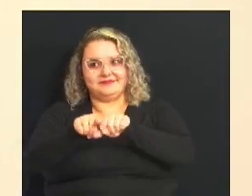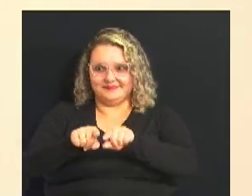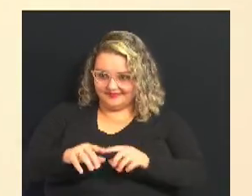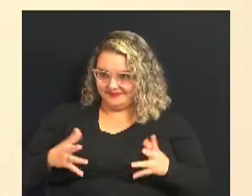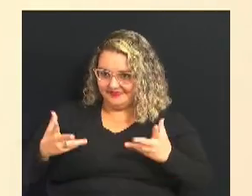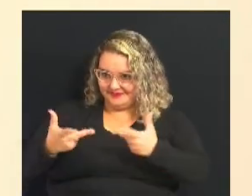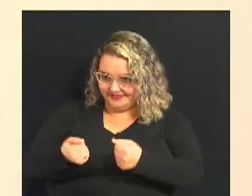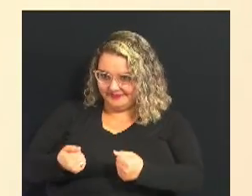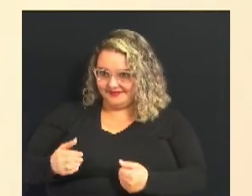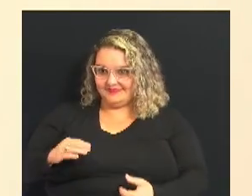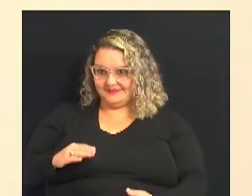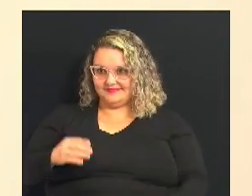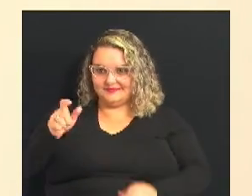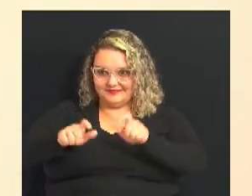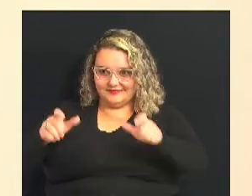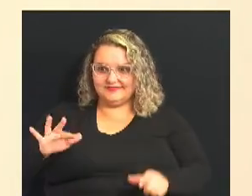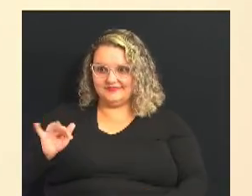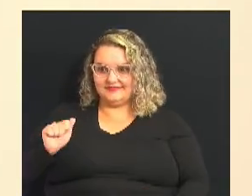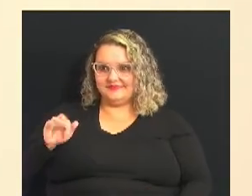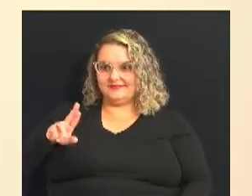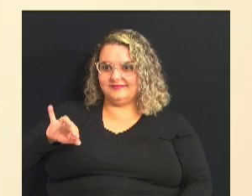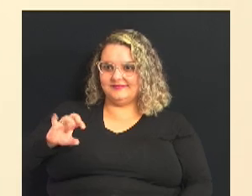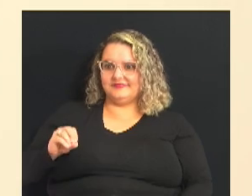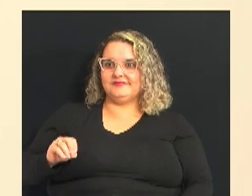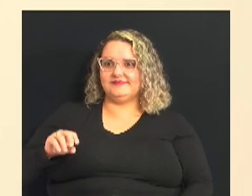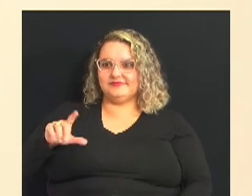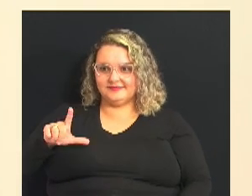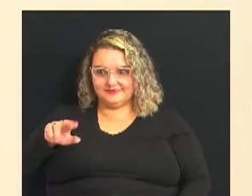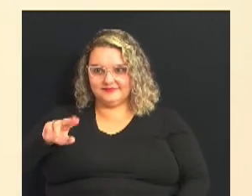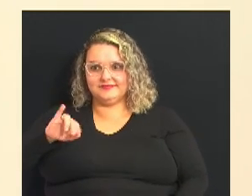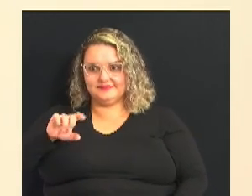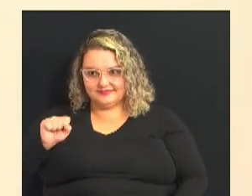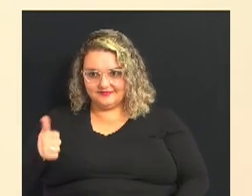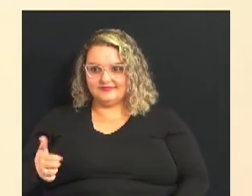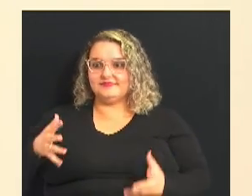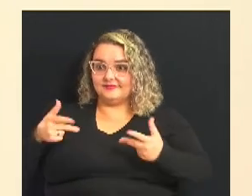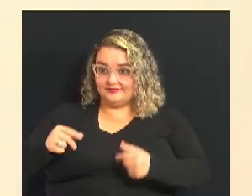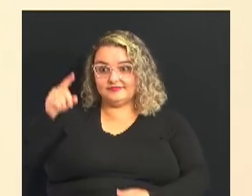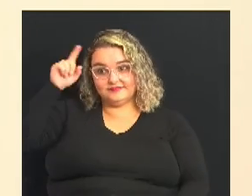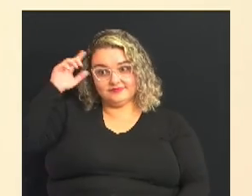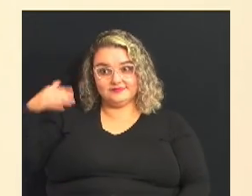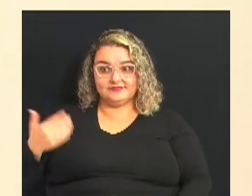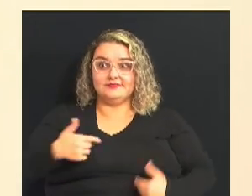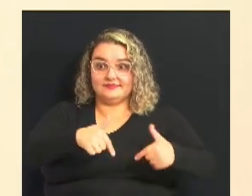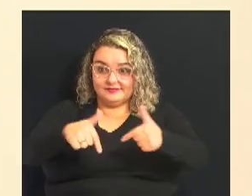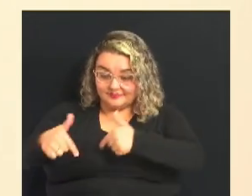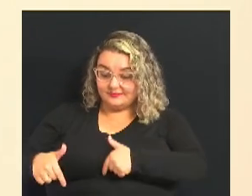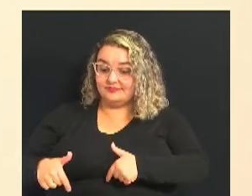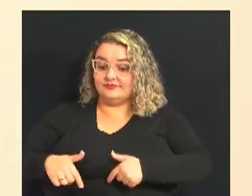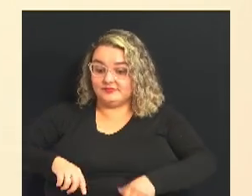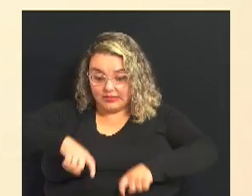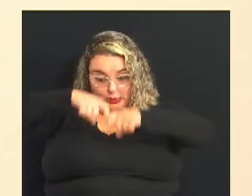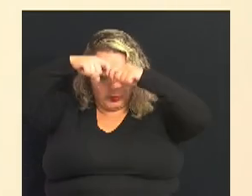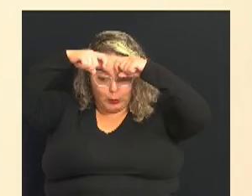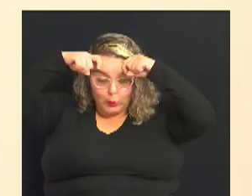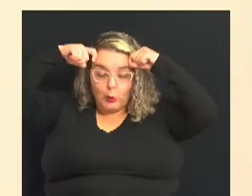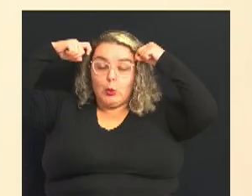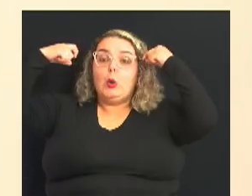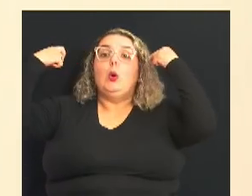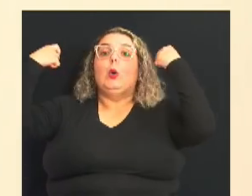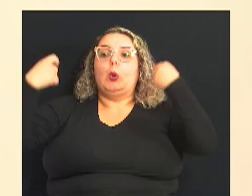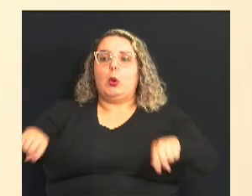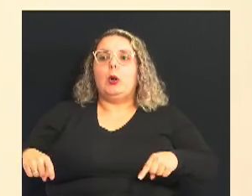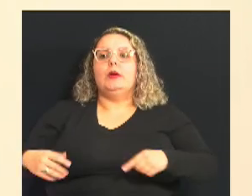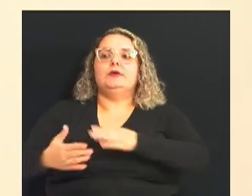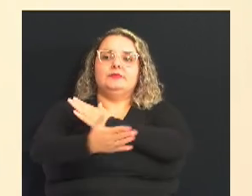isso, o pessoal que está aqui, Fábio, Luísa, enfim. Pessoal que a gente vê todo dia aqui na casa, trabalhando muito, dando suor aqui e nos